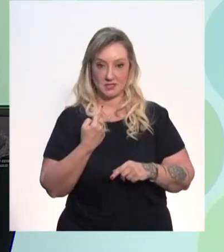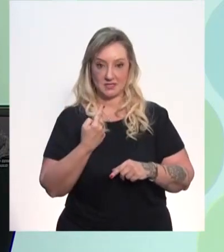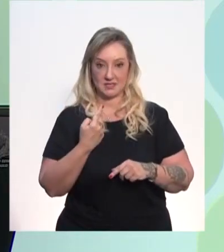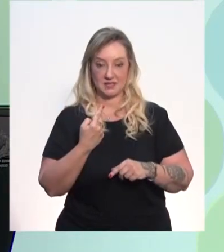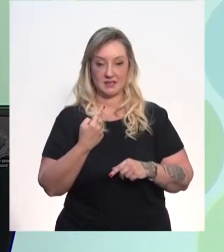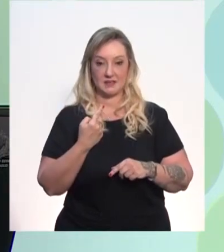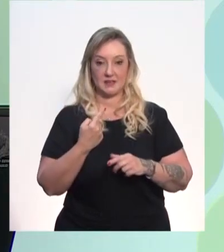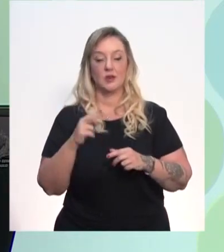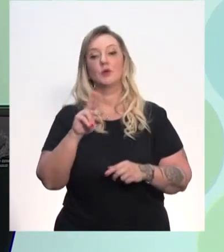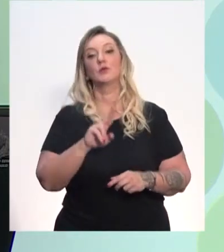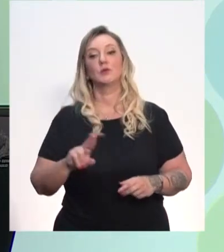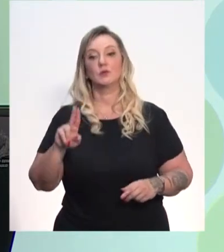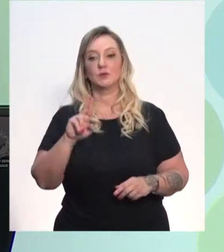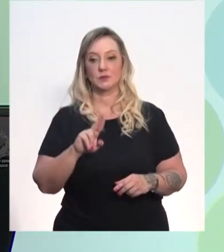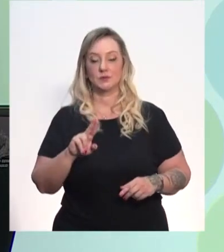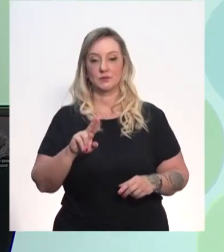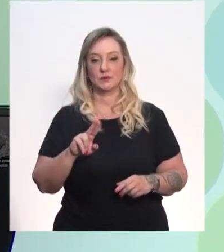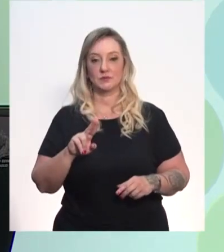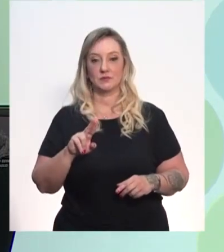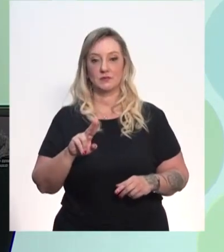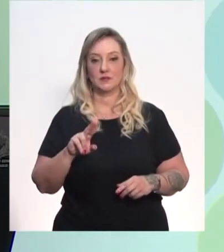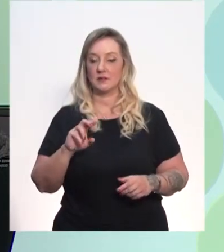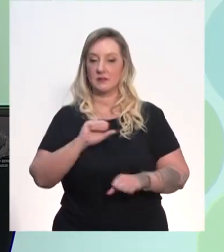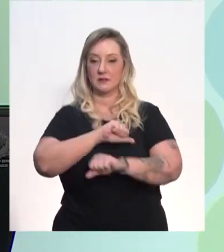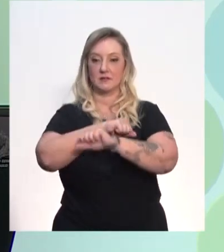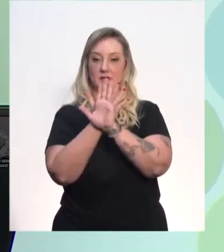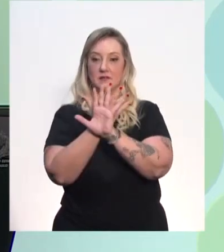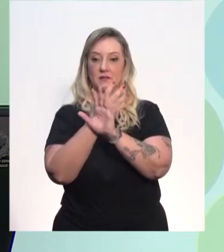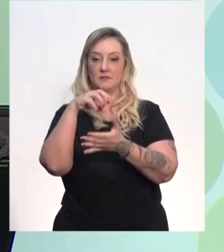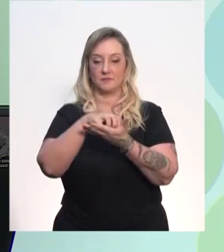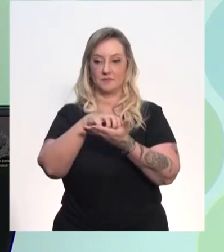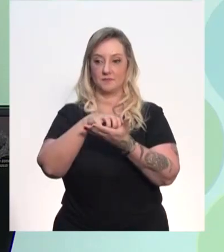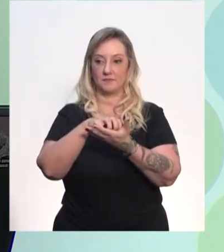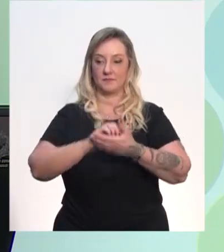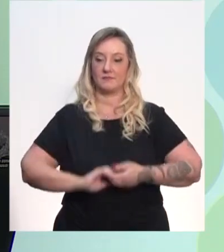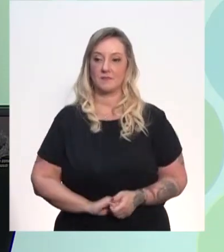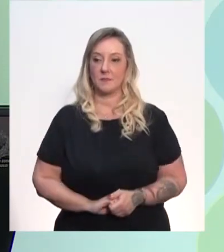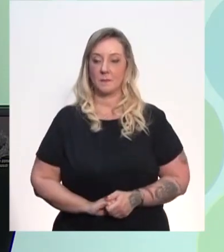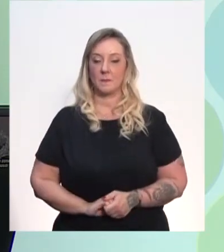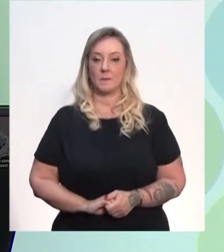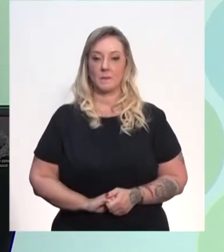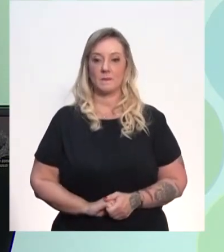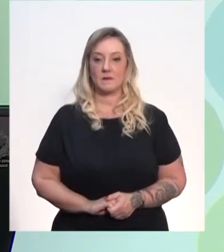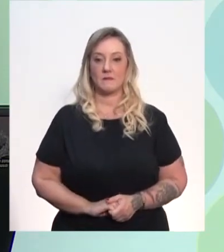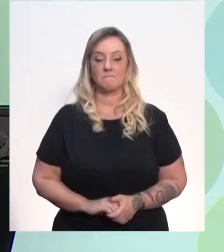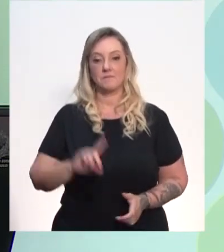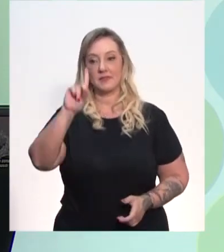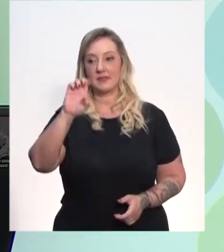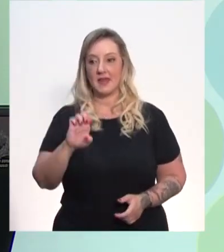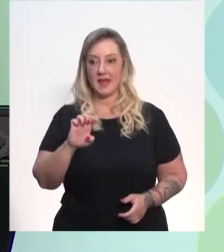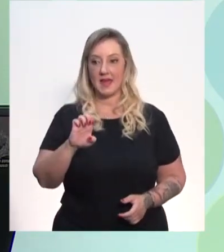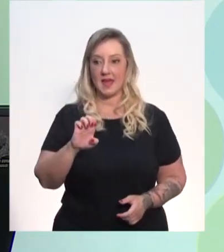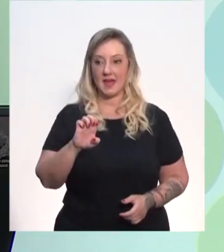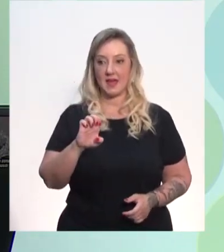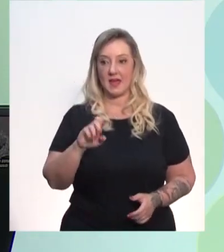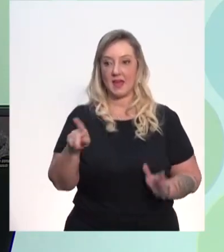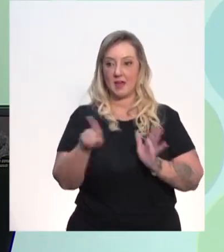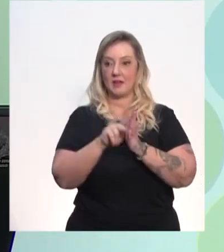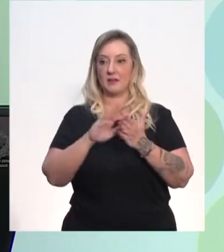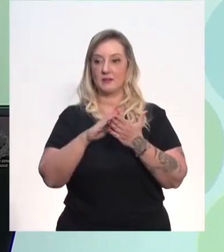não podemos nos encontrar no mesmo ambiente, no mesmo espaço físico, nós acabamos nos encontrando em